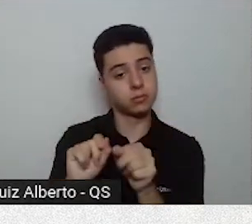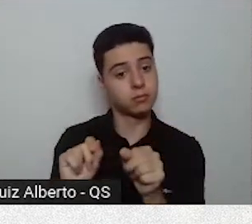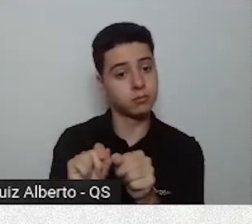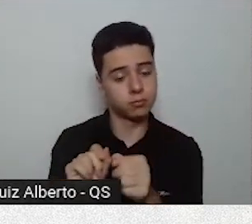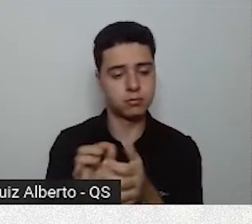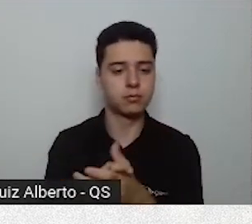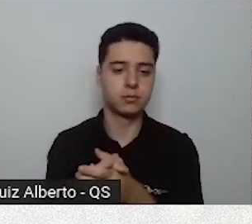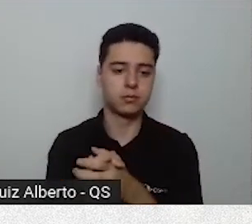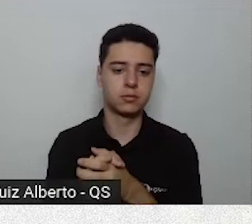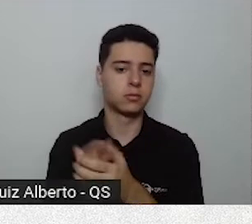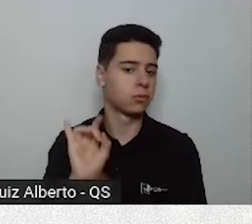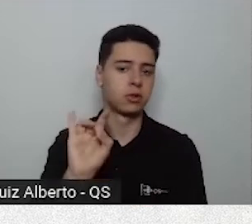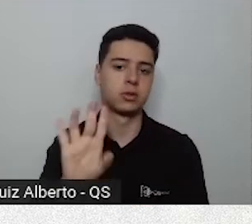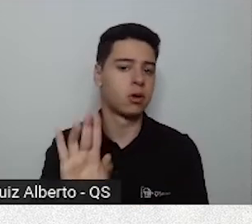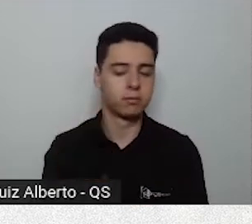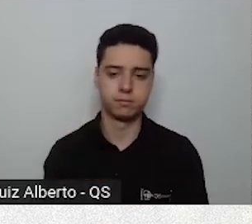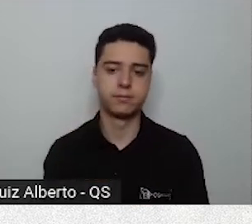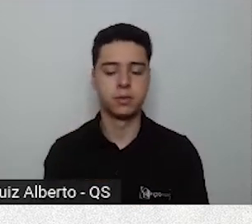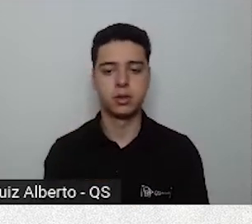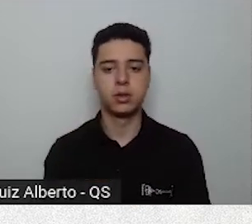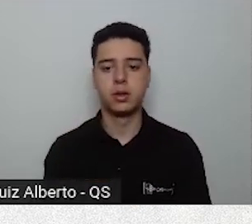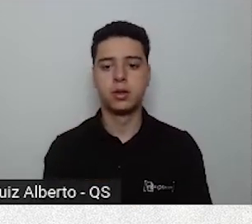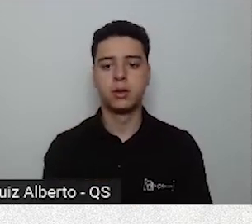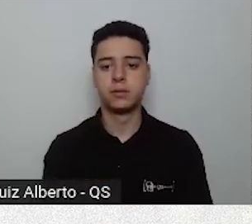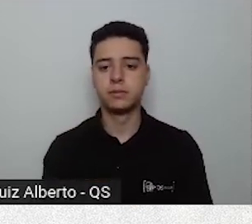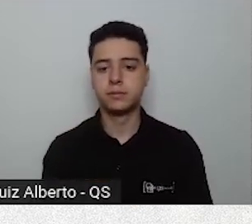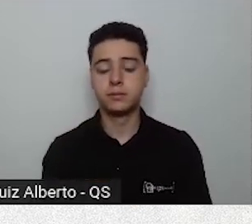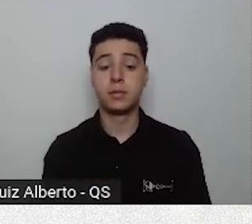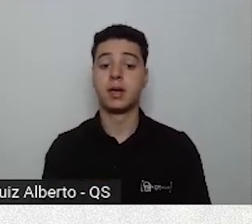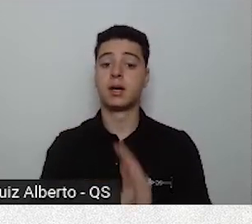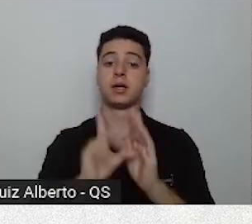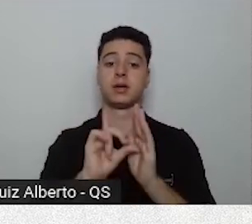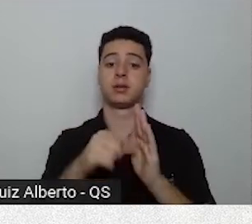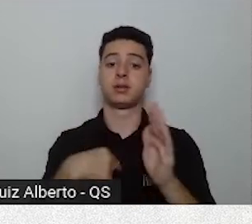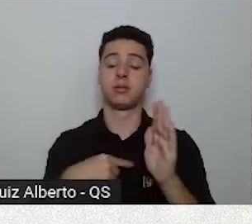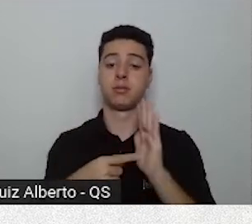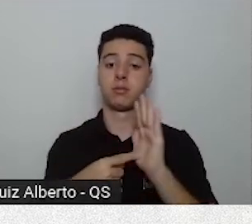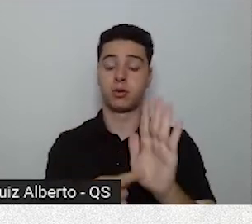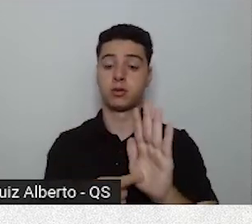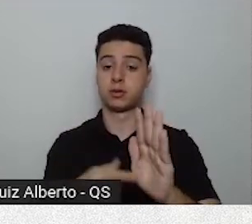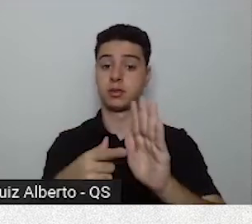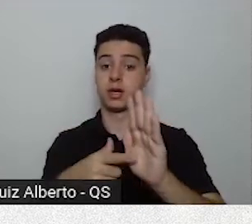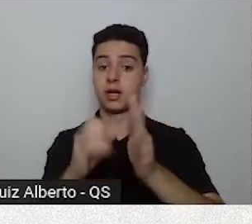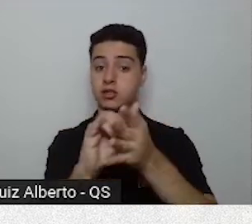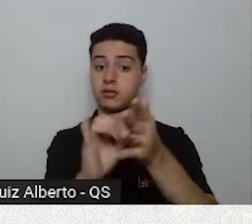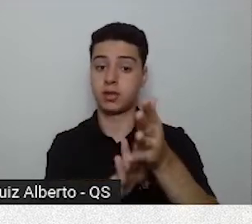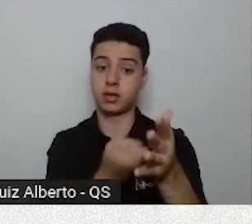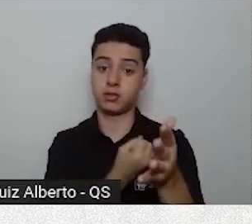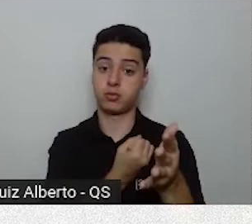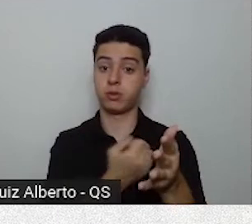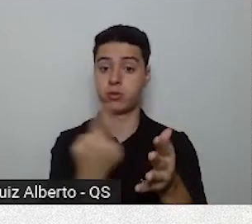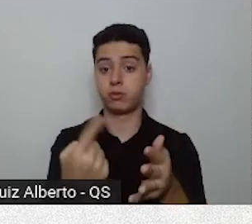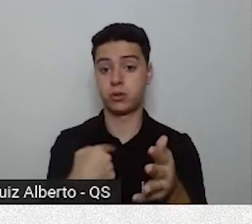E é isso. Antes de passar um exercício, número 1, eu vou